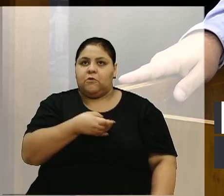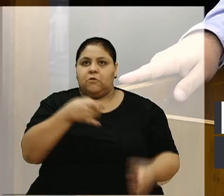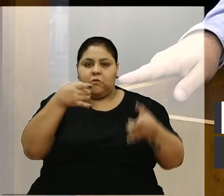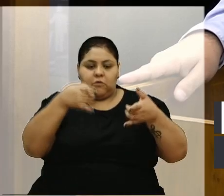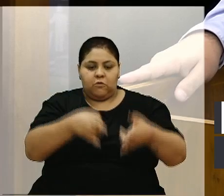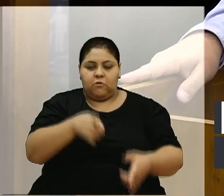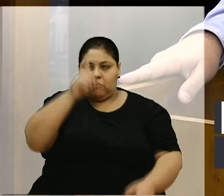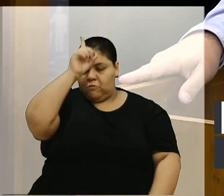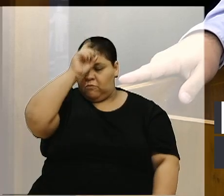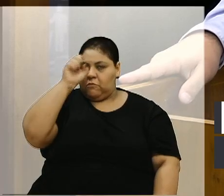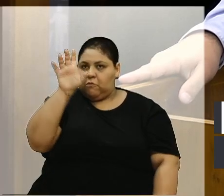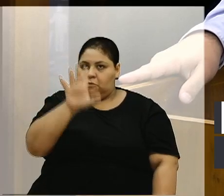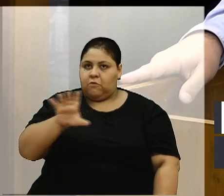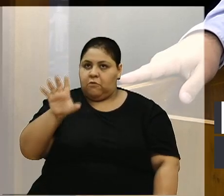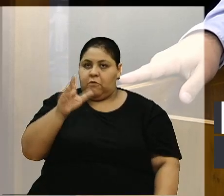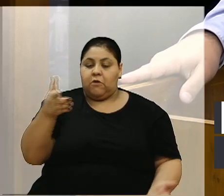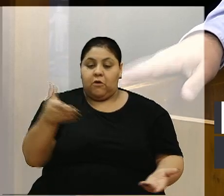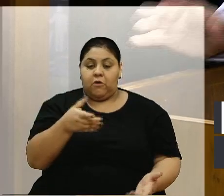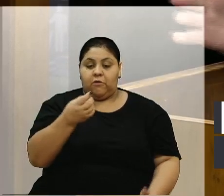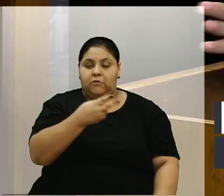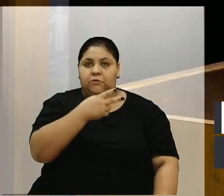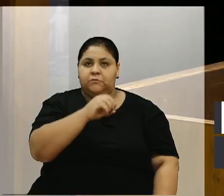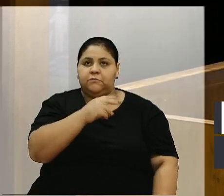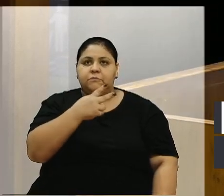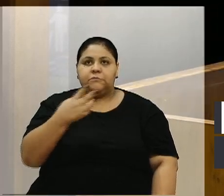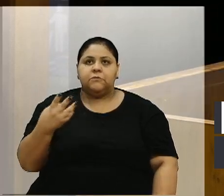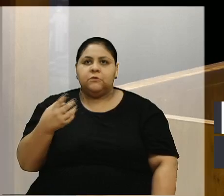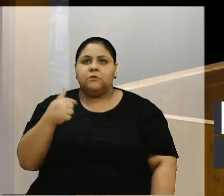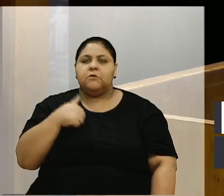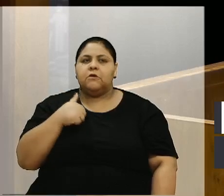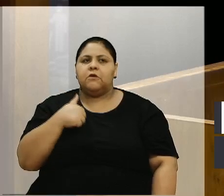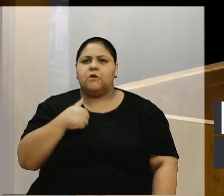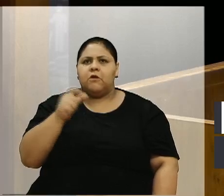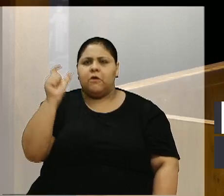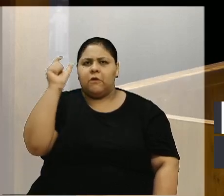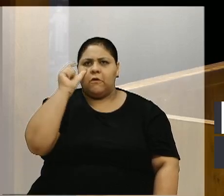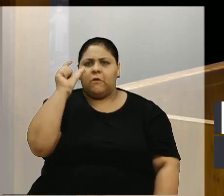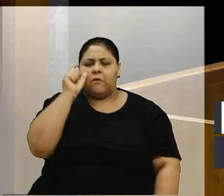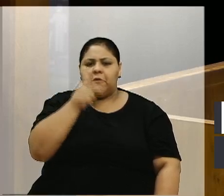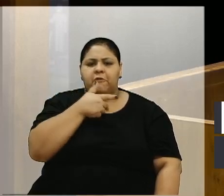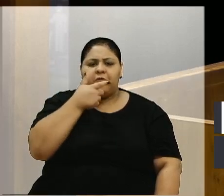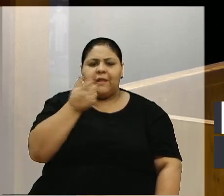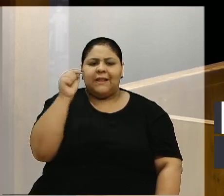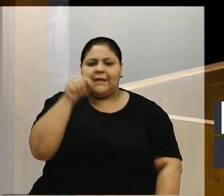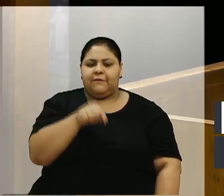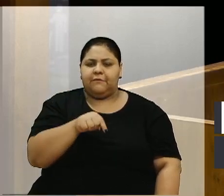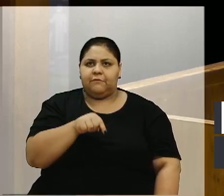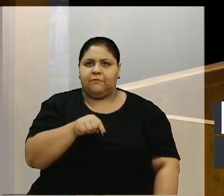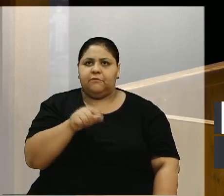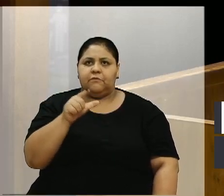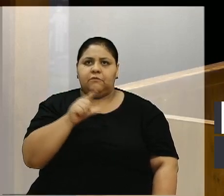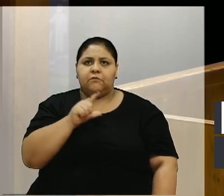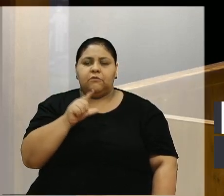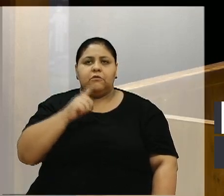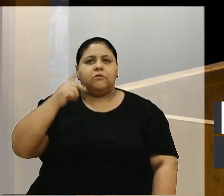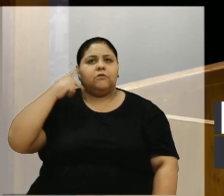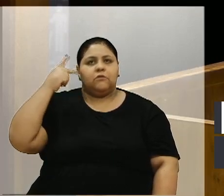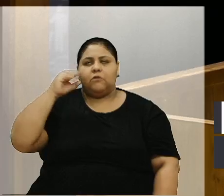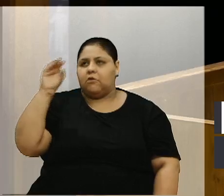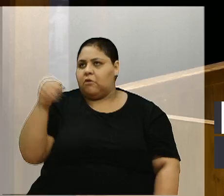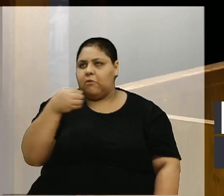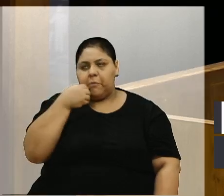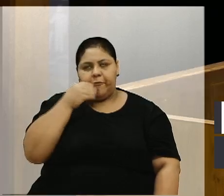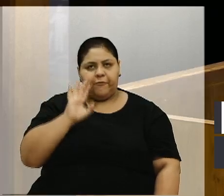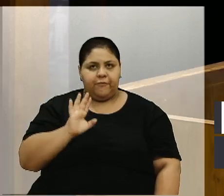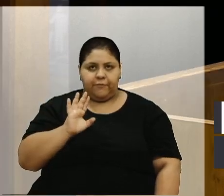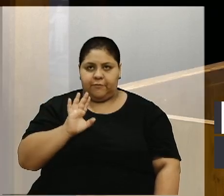HG agora em 2024. E aí eu me deparo primeiro com uma fala aqui, que tem um teor político,